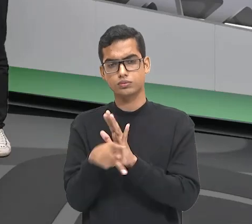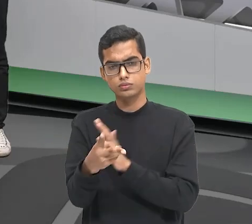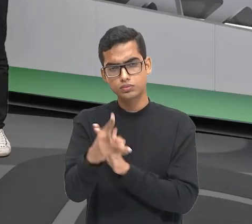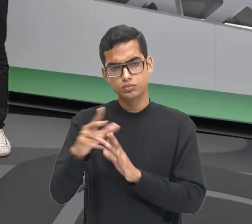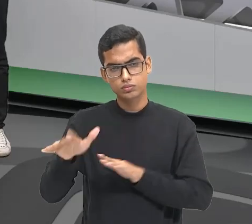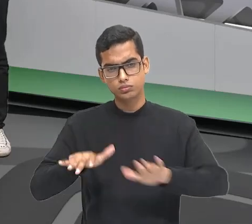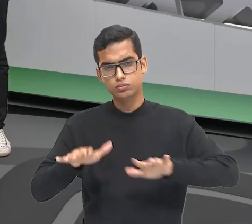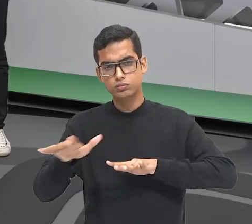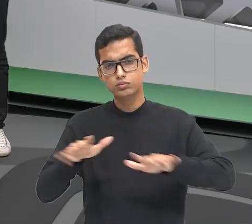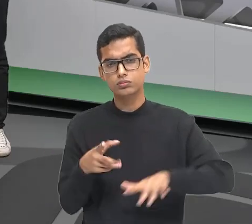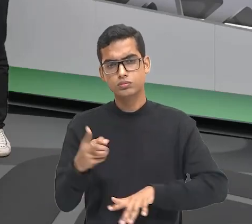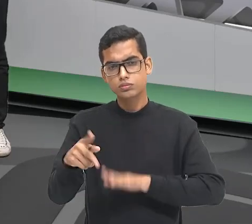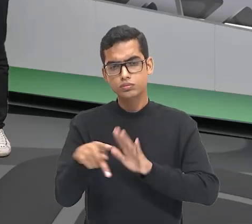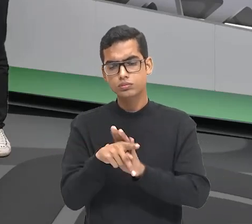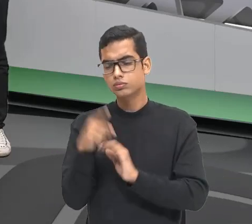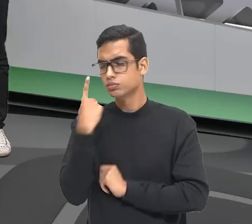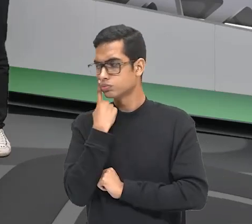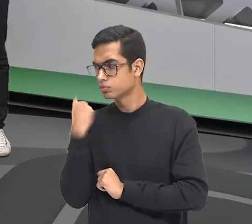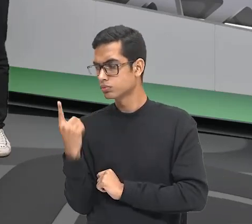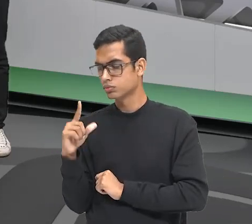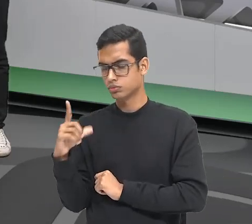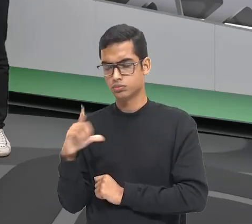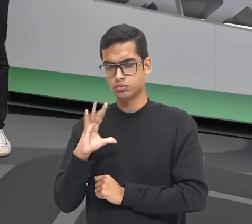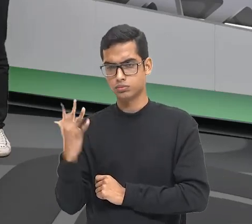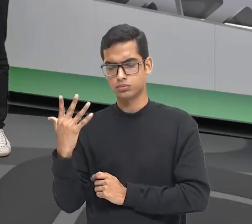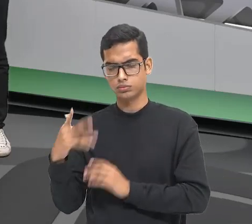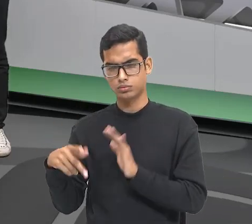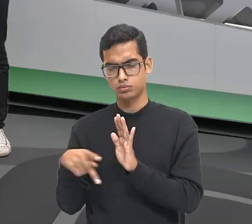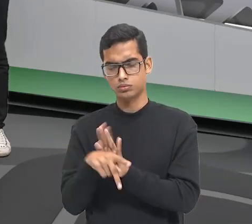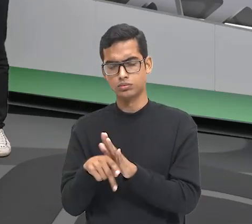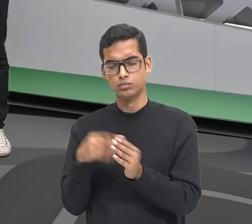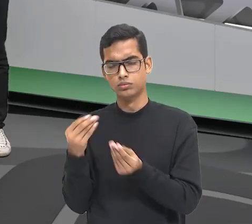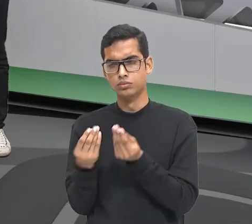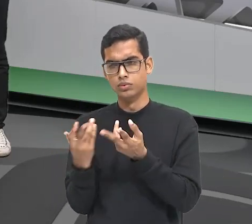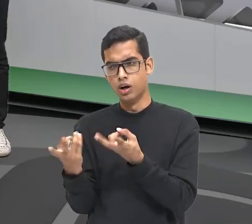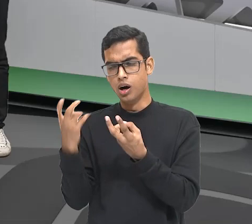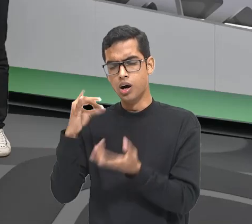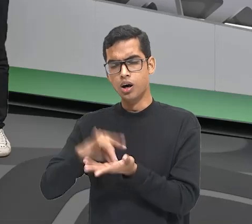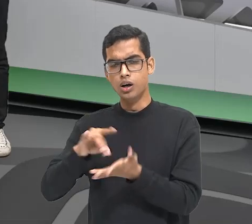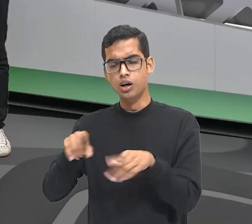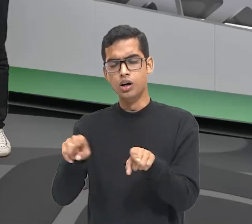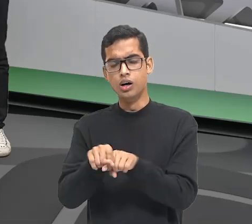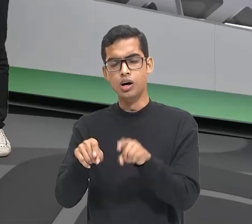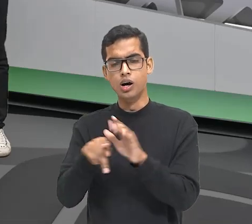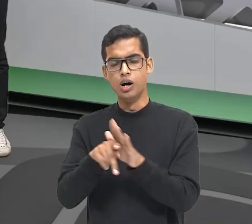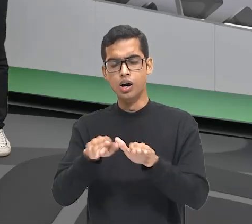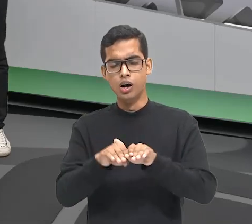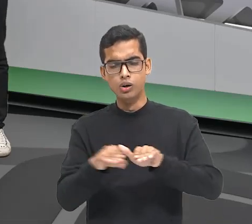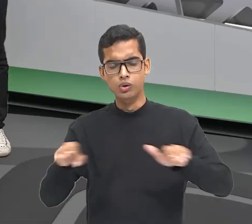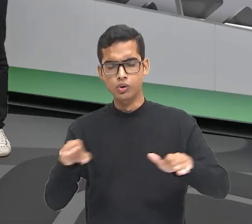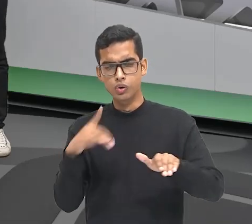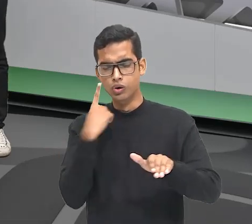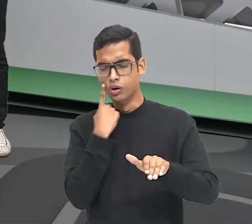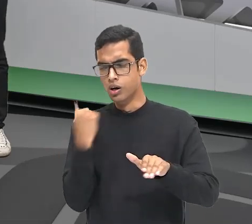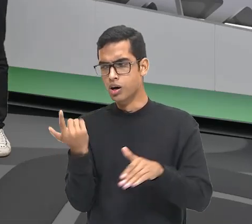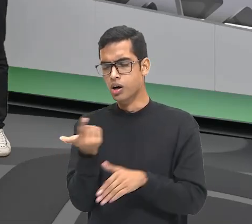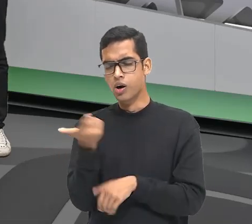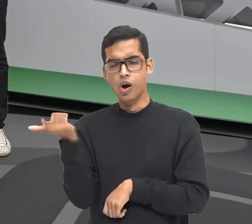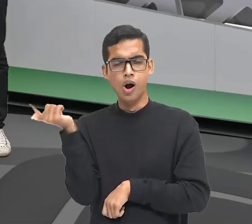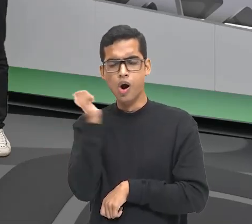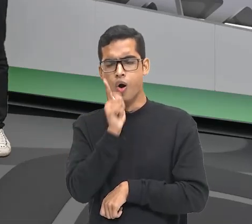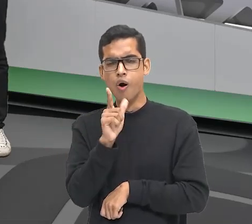movimentação. Geralmente, quando se movimentam essas placas tectônicas, como que a gente percebe o movimento delas na superfície da Terra? Através